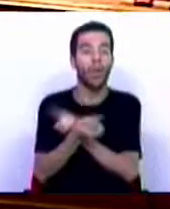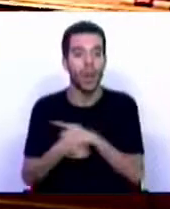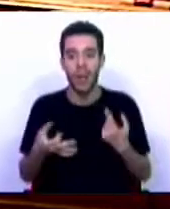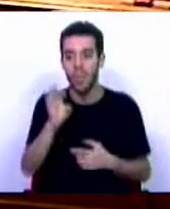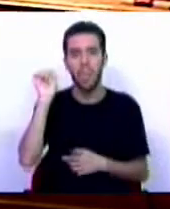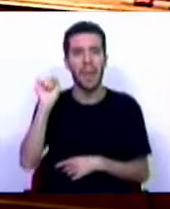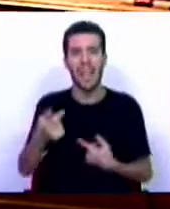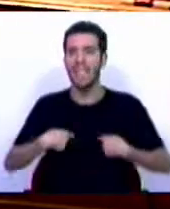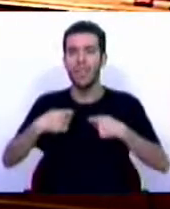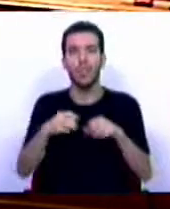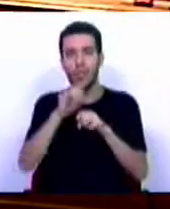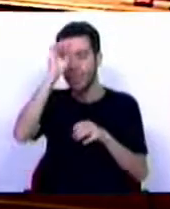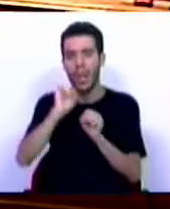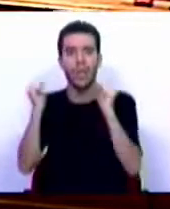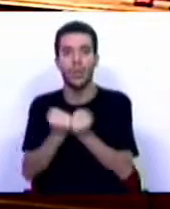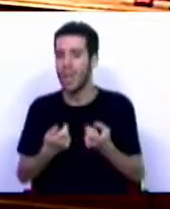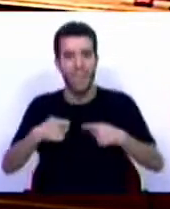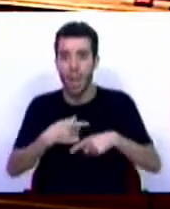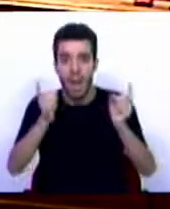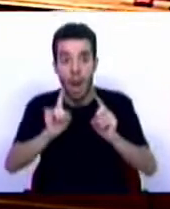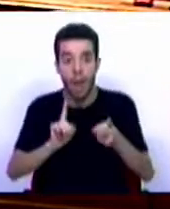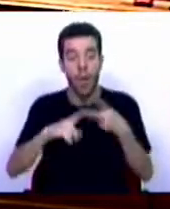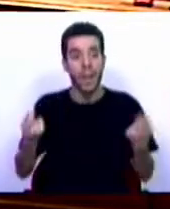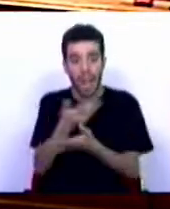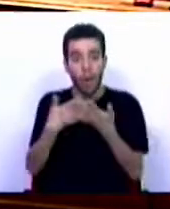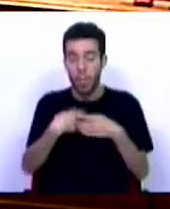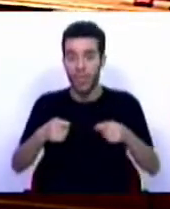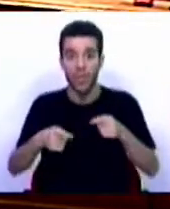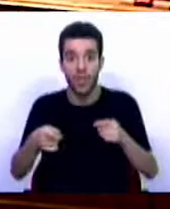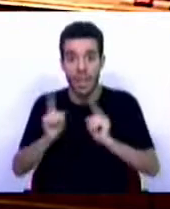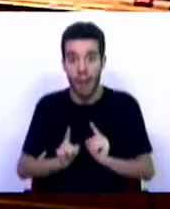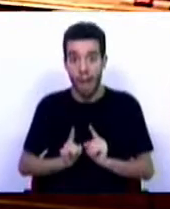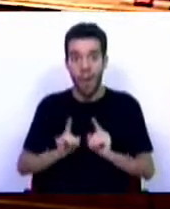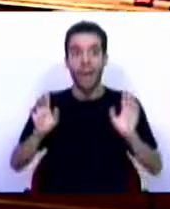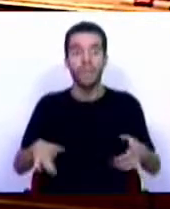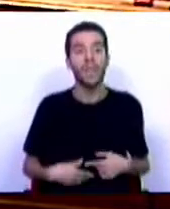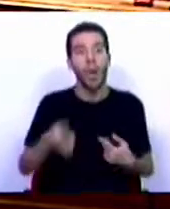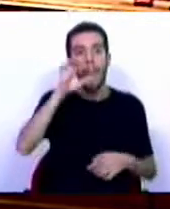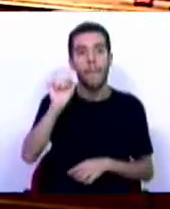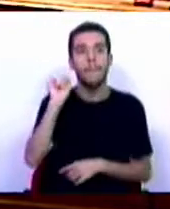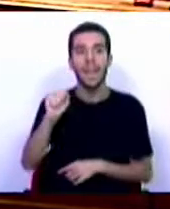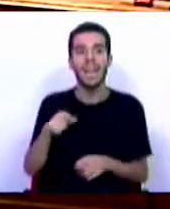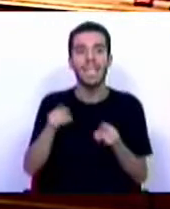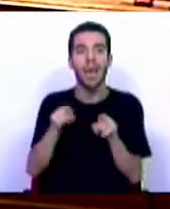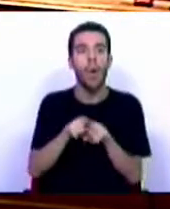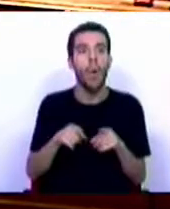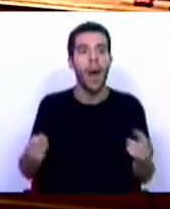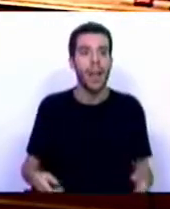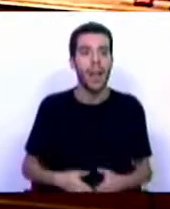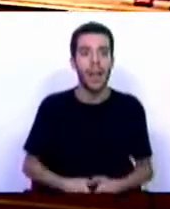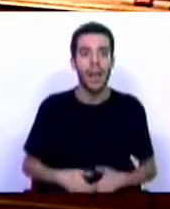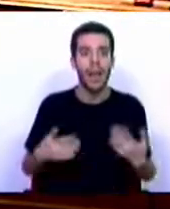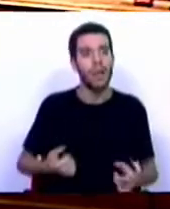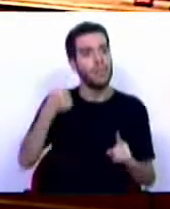Social. Não contem com o PS para desinvestir na economia. Não contem com o PS para deixar de lutar